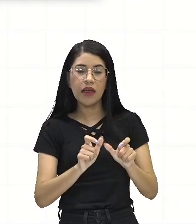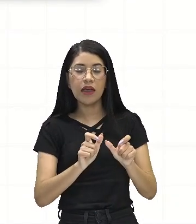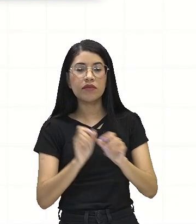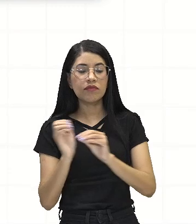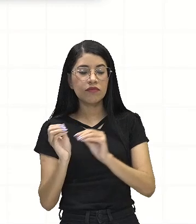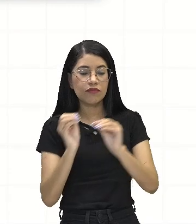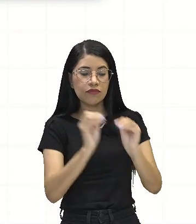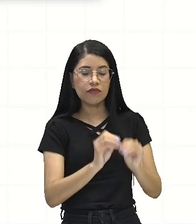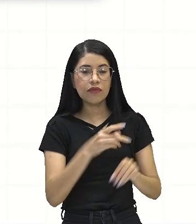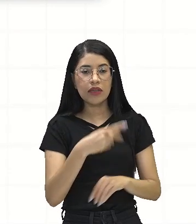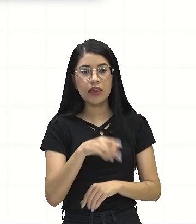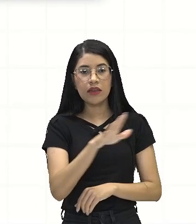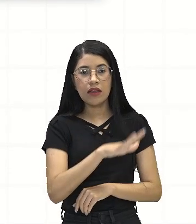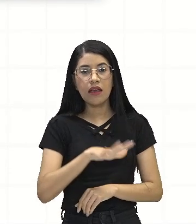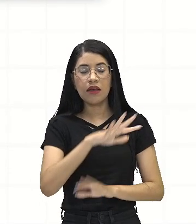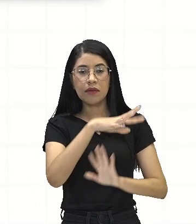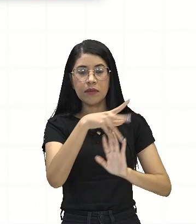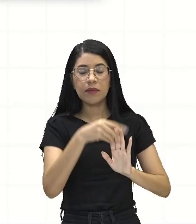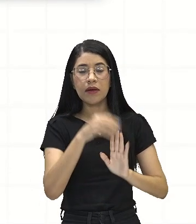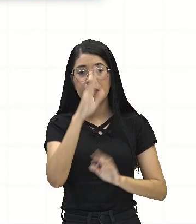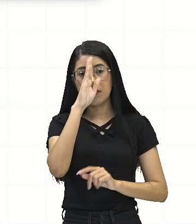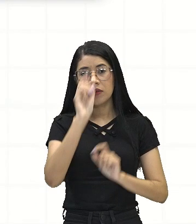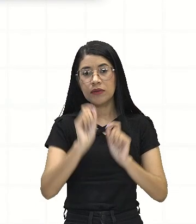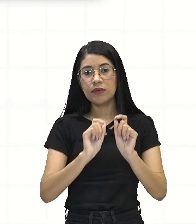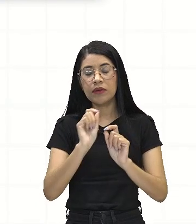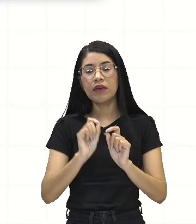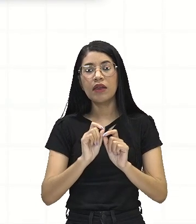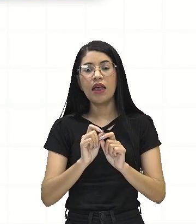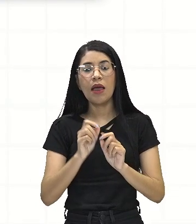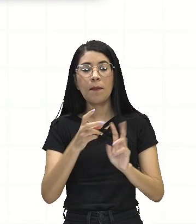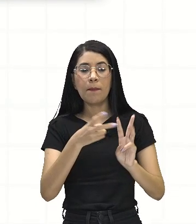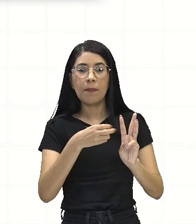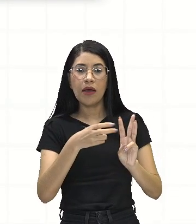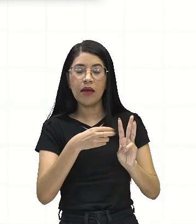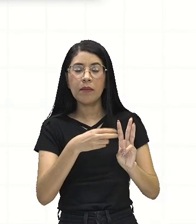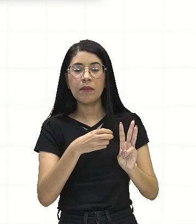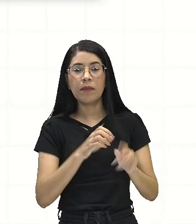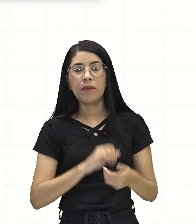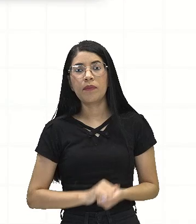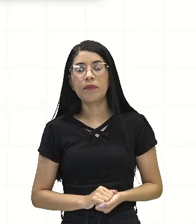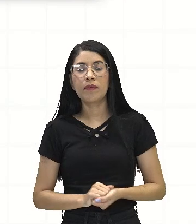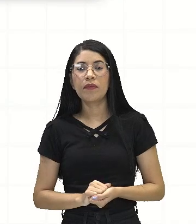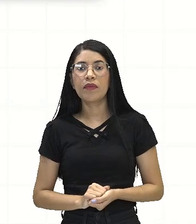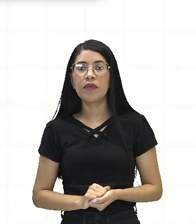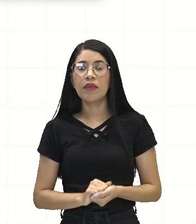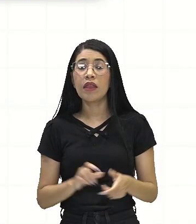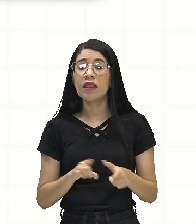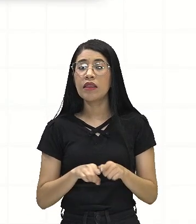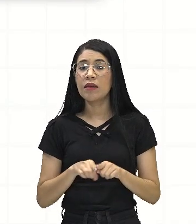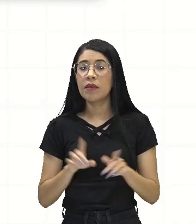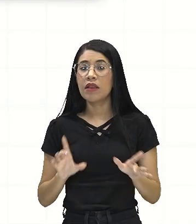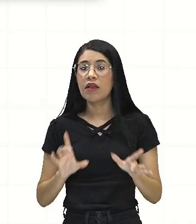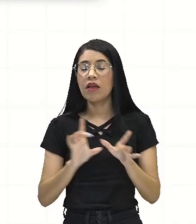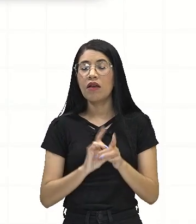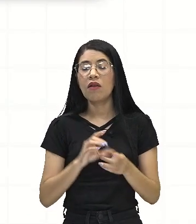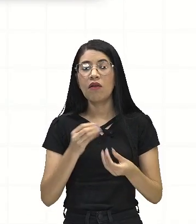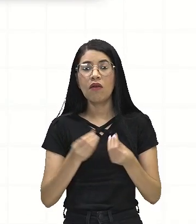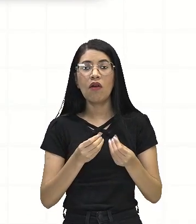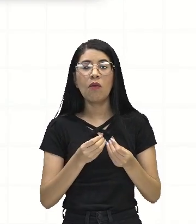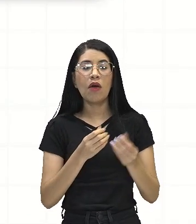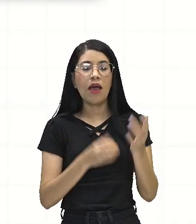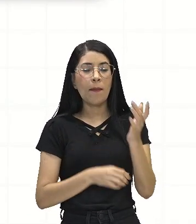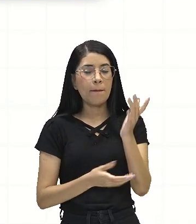a região, principalmente para os povos originários. A ocupação ela veio atrelada às drogas do sertão, como a